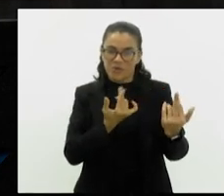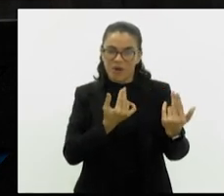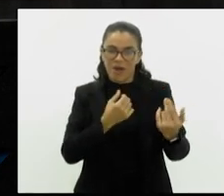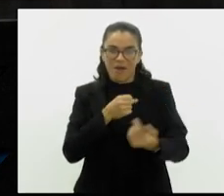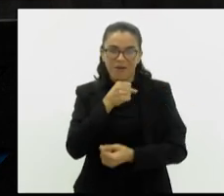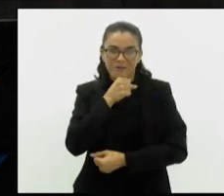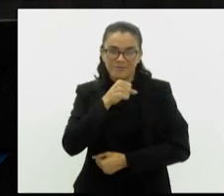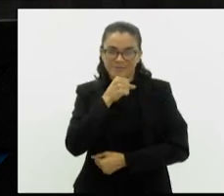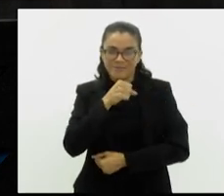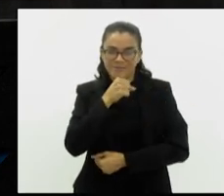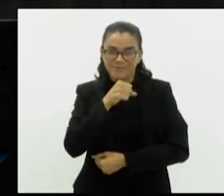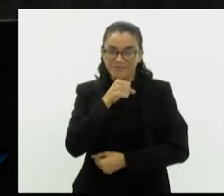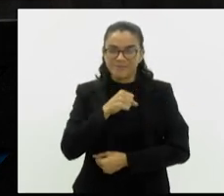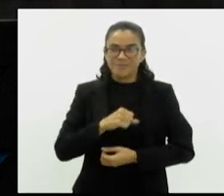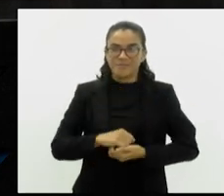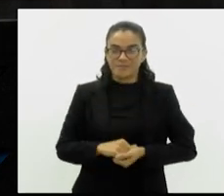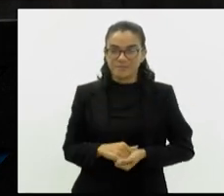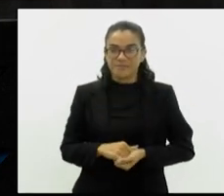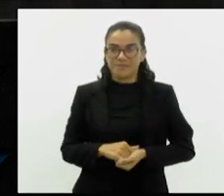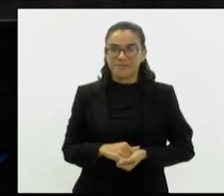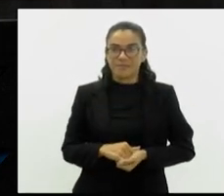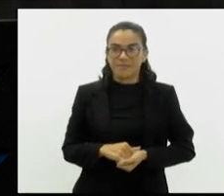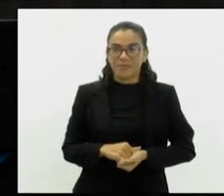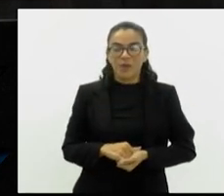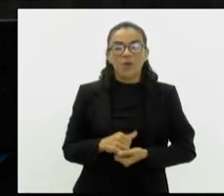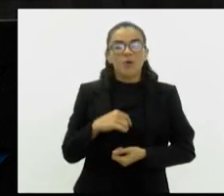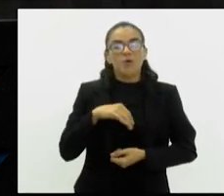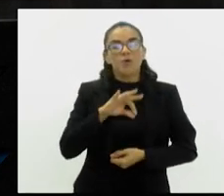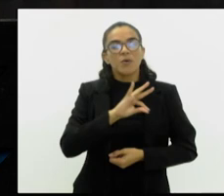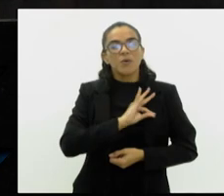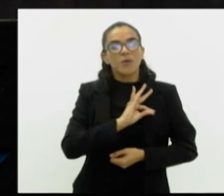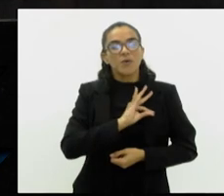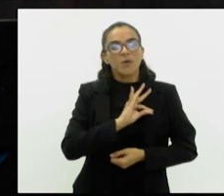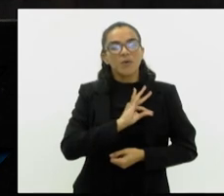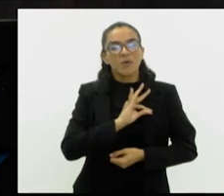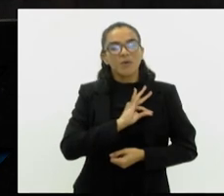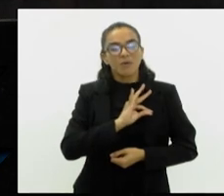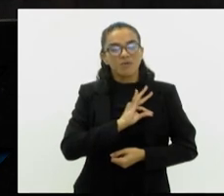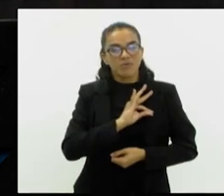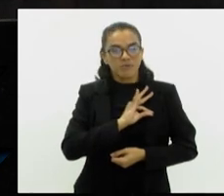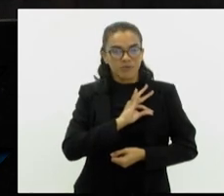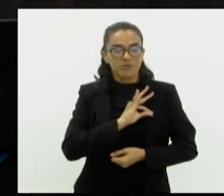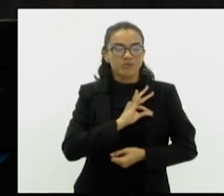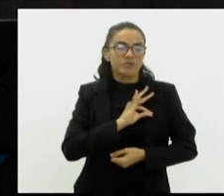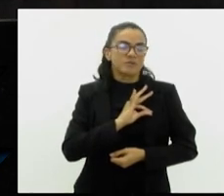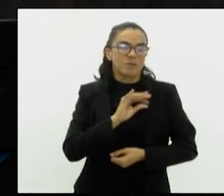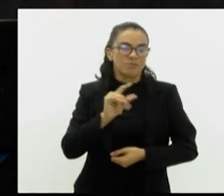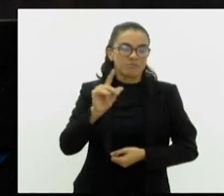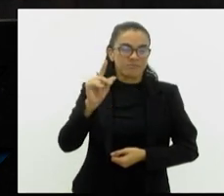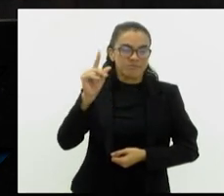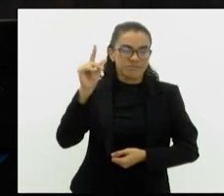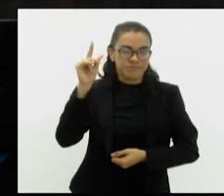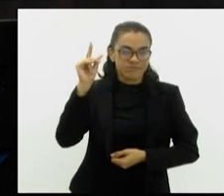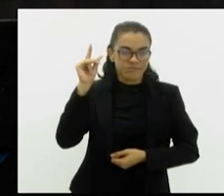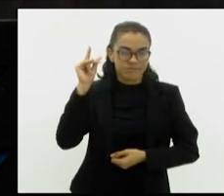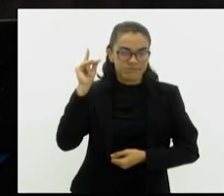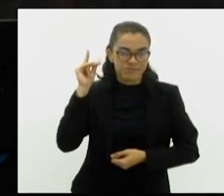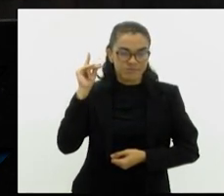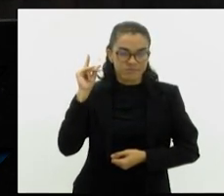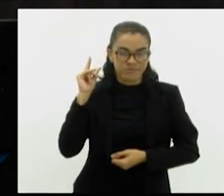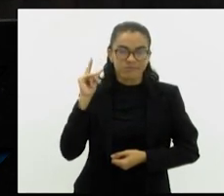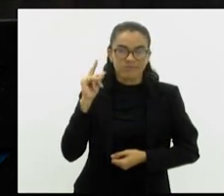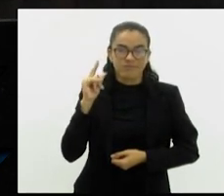eu de um um policial que beir que andou pelo do